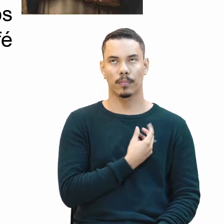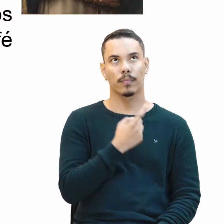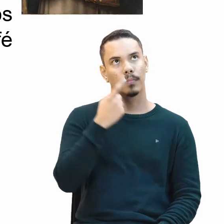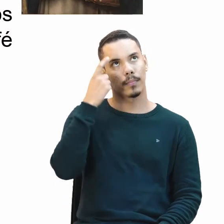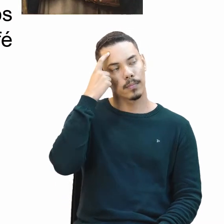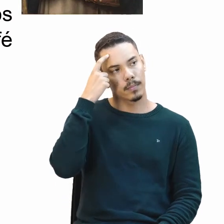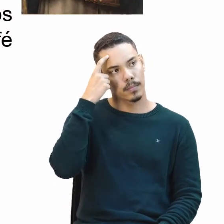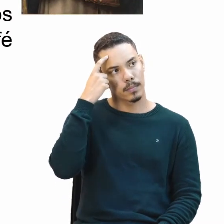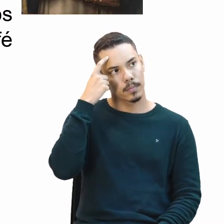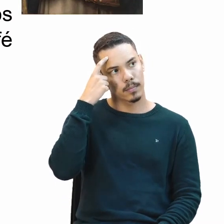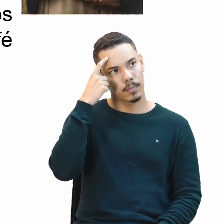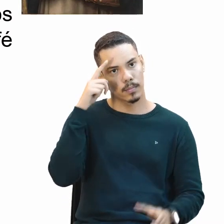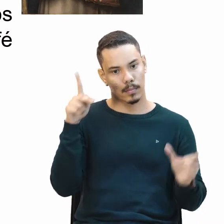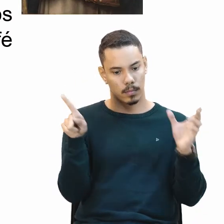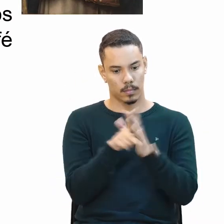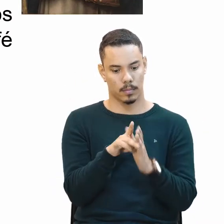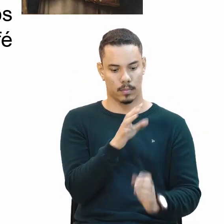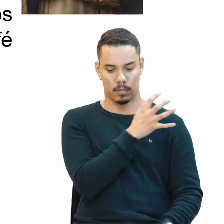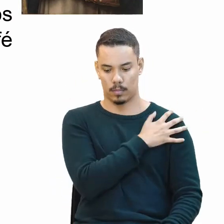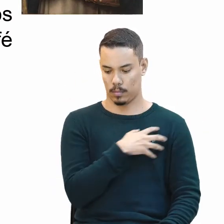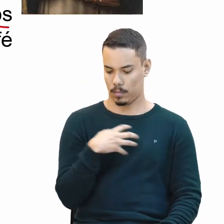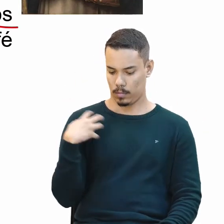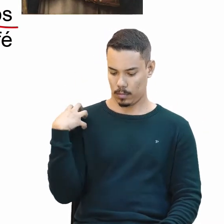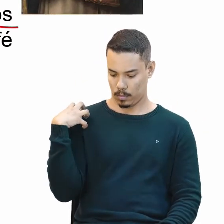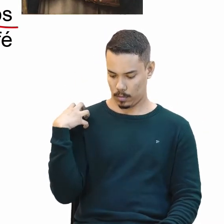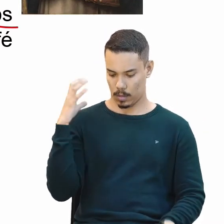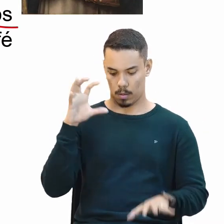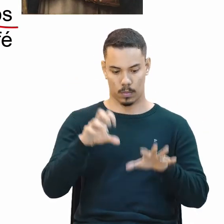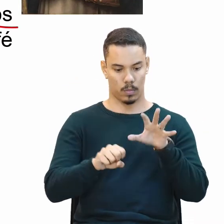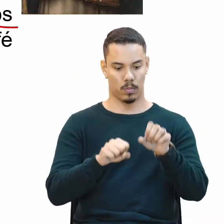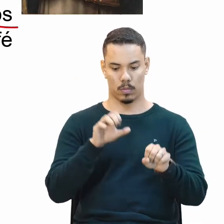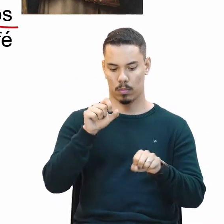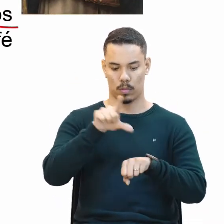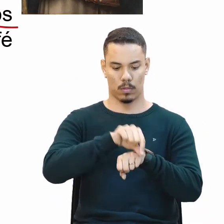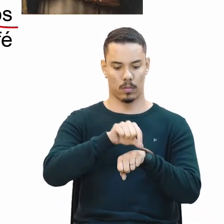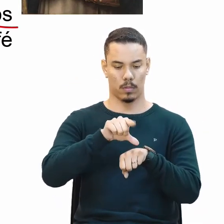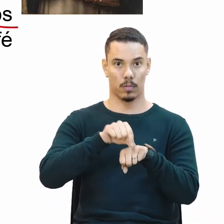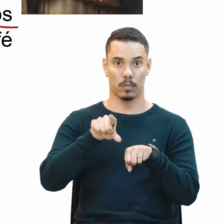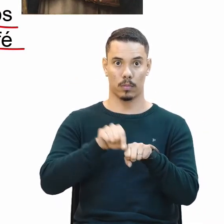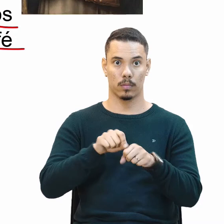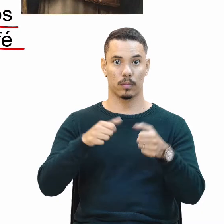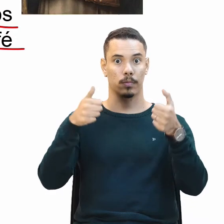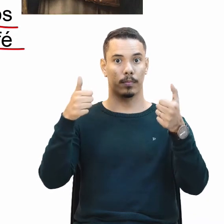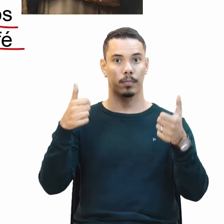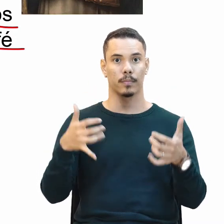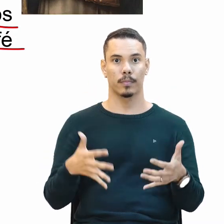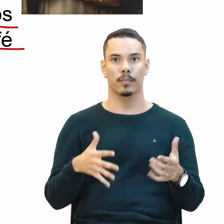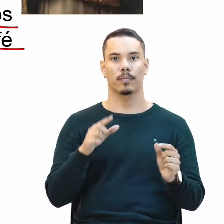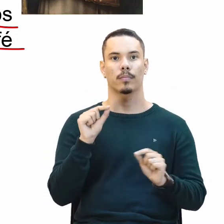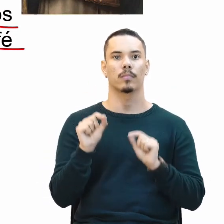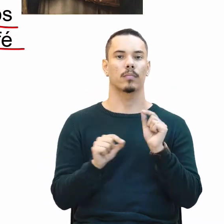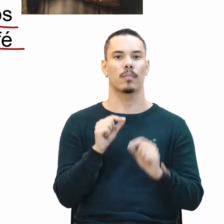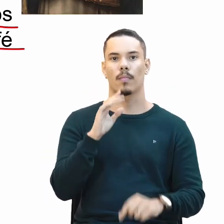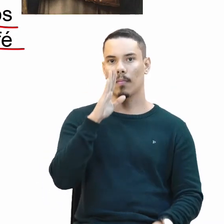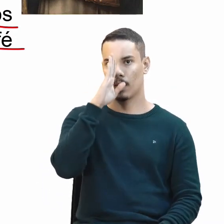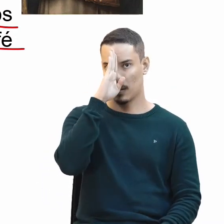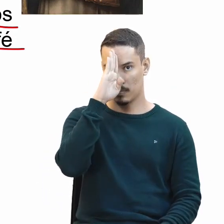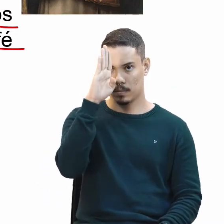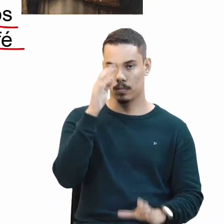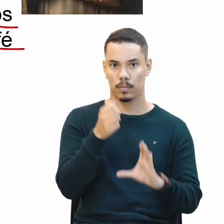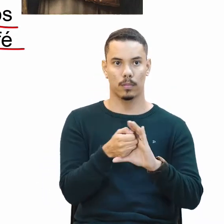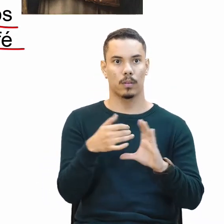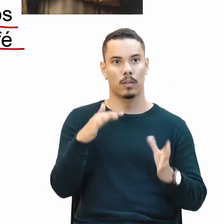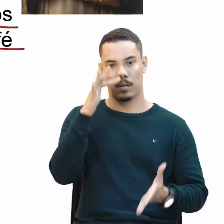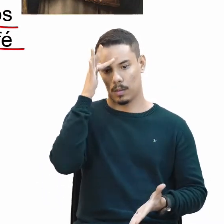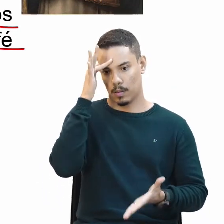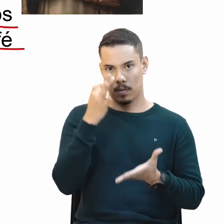pensamento aristotélico em buscar argumentos que explicassem os principais aspectos da fé